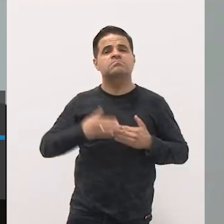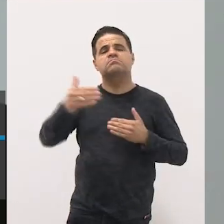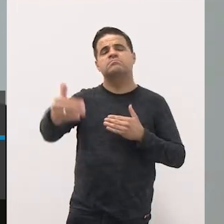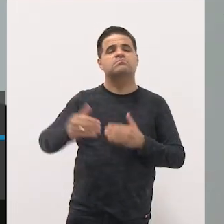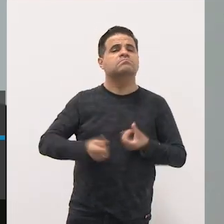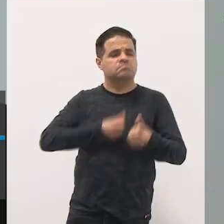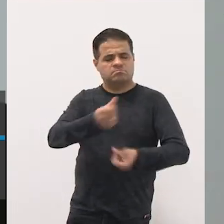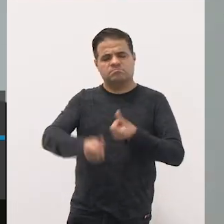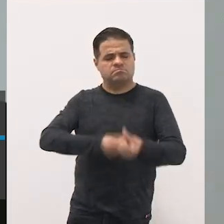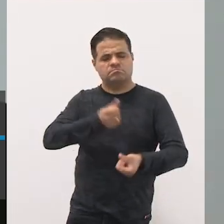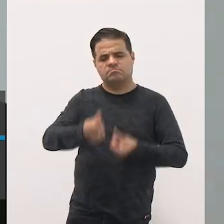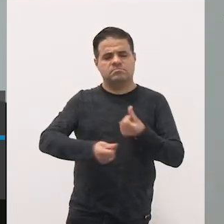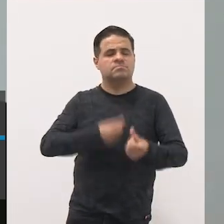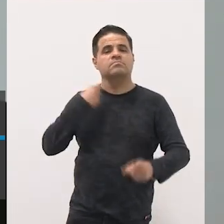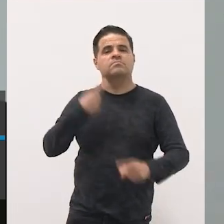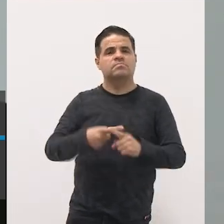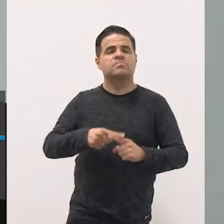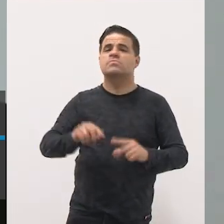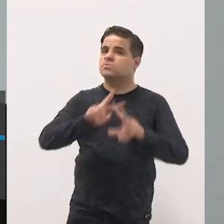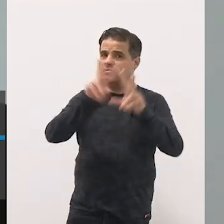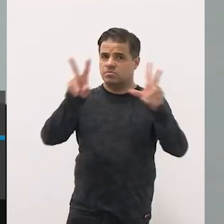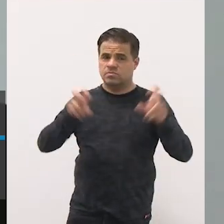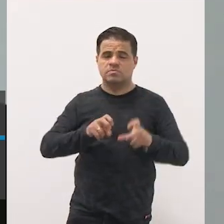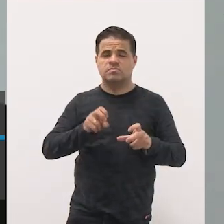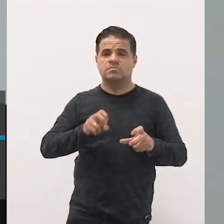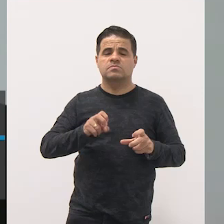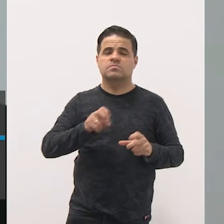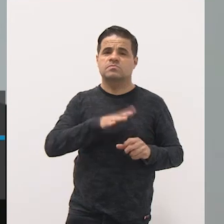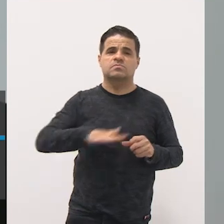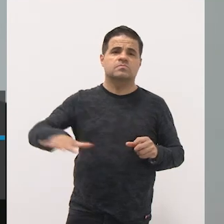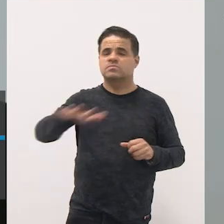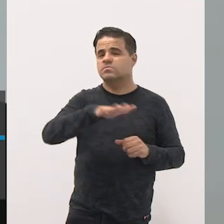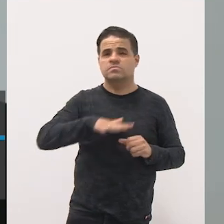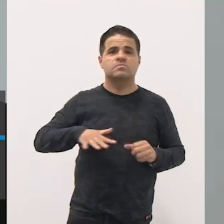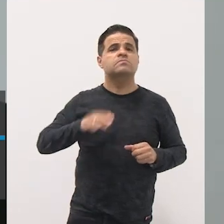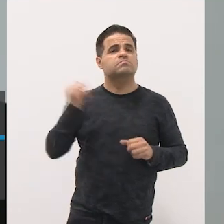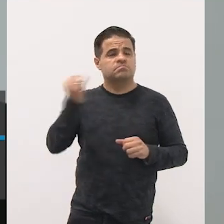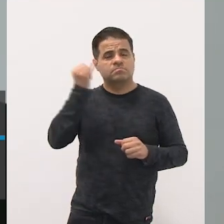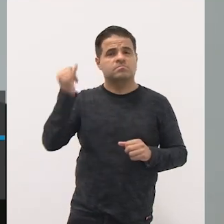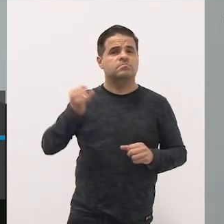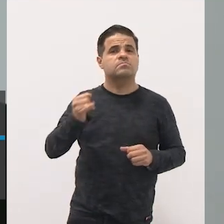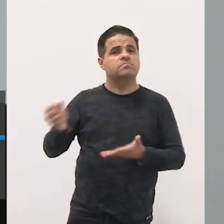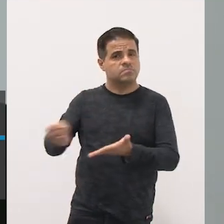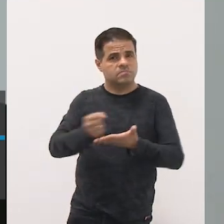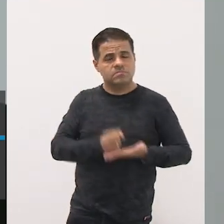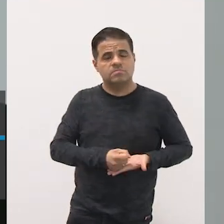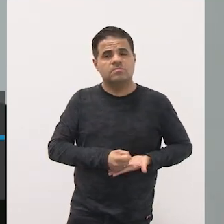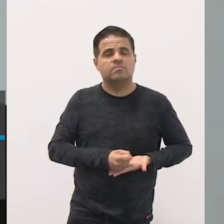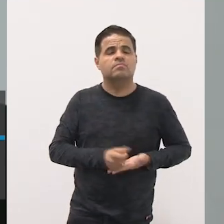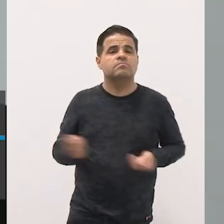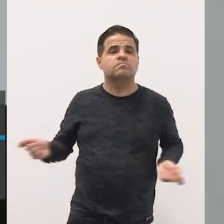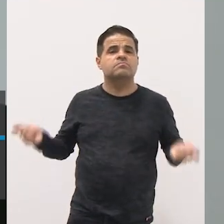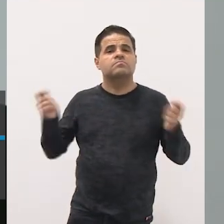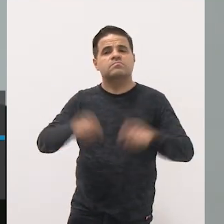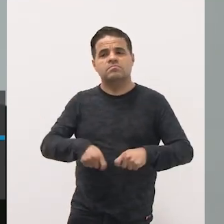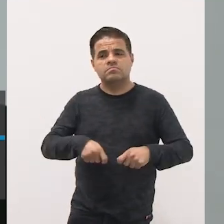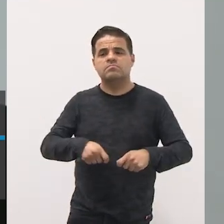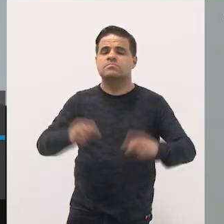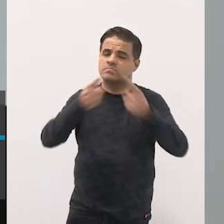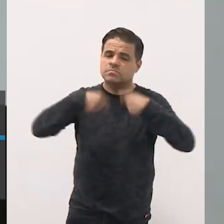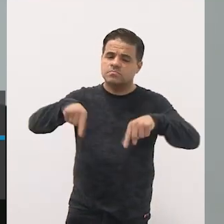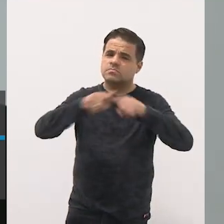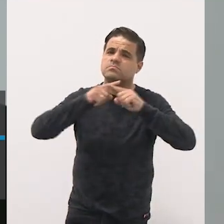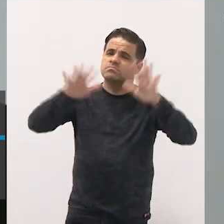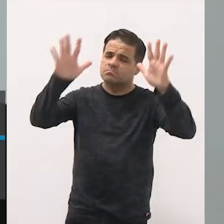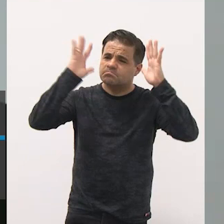semestre, porque são temas absolutamente transversais e que trazem para a gente a condição da gente pensar de